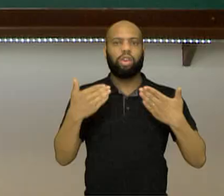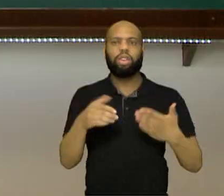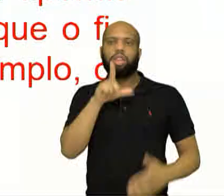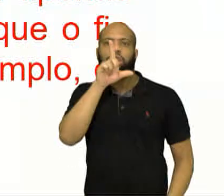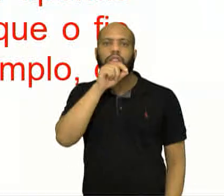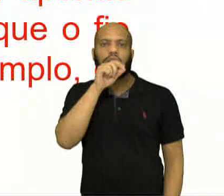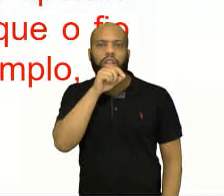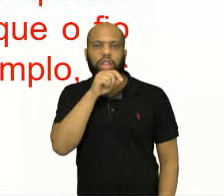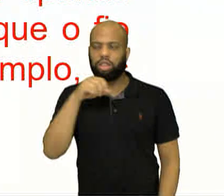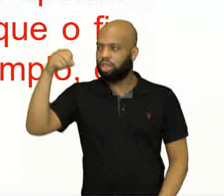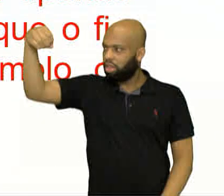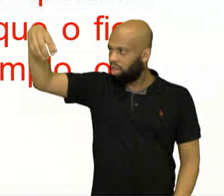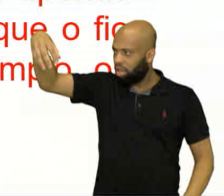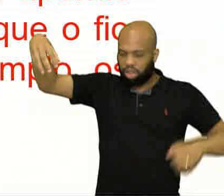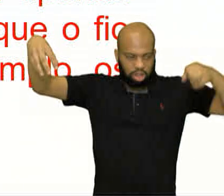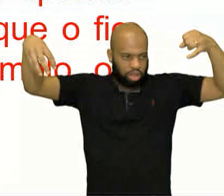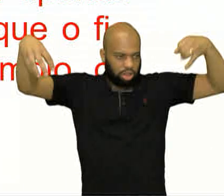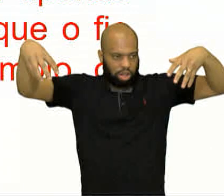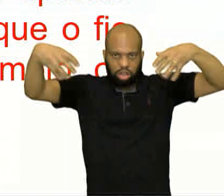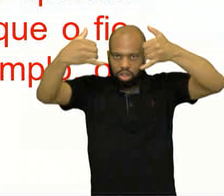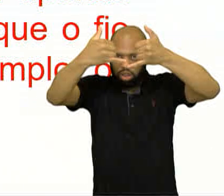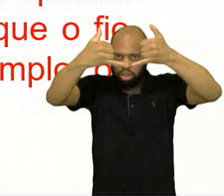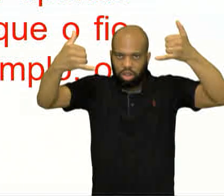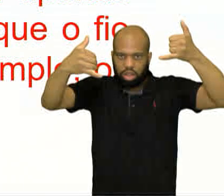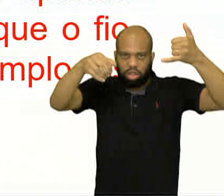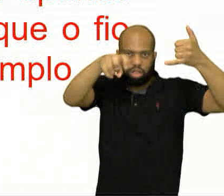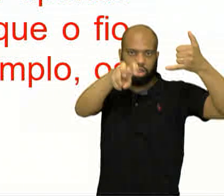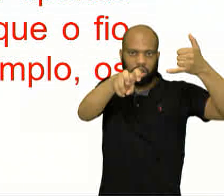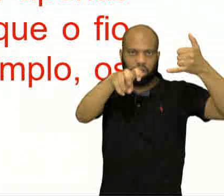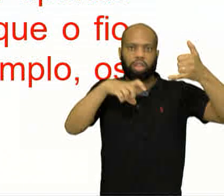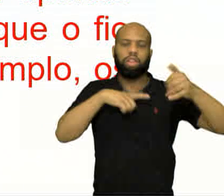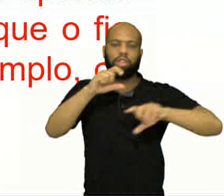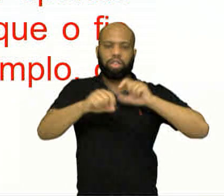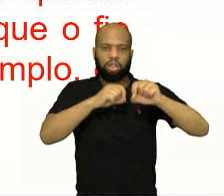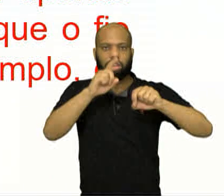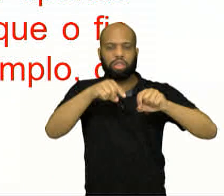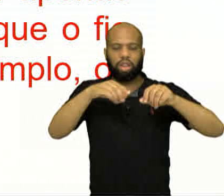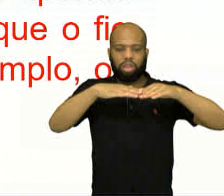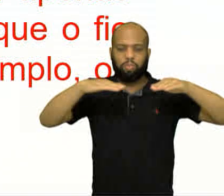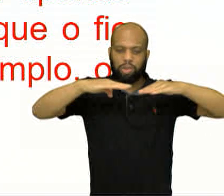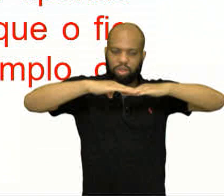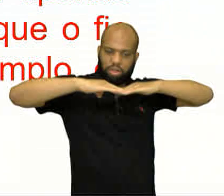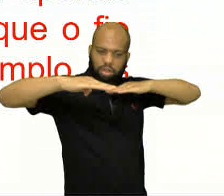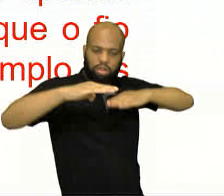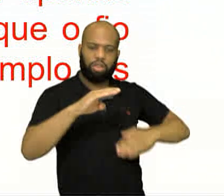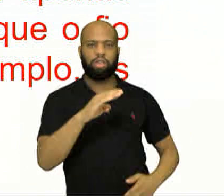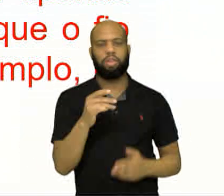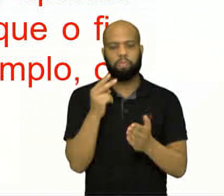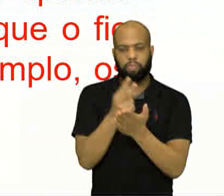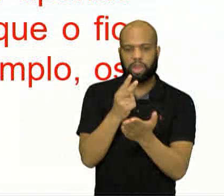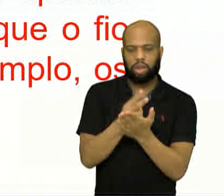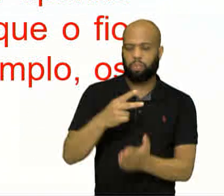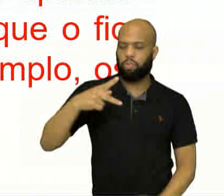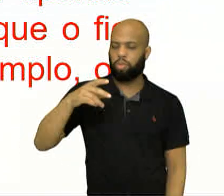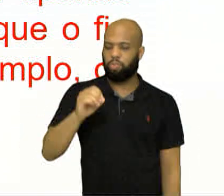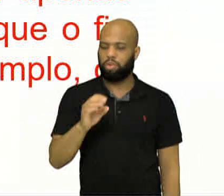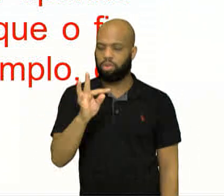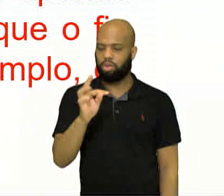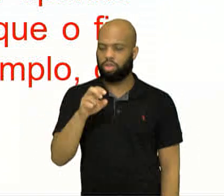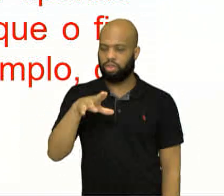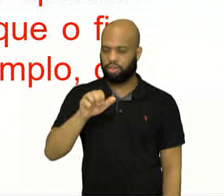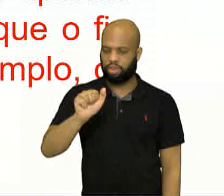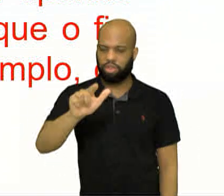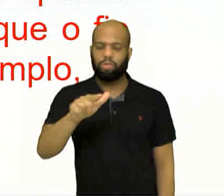pássaros encontram-se pousados, né, numa superfície equipotencial. Portanto, não recebem energia. Não